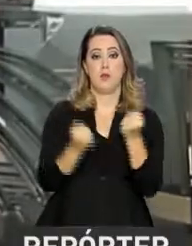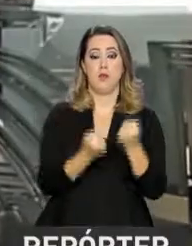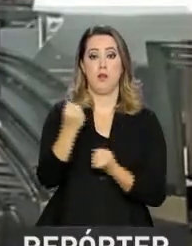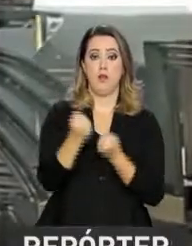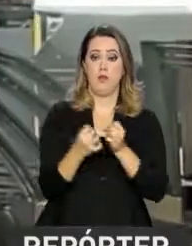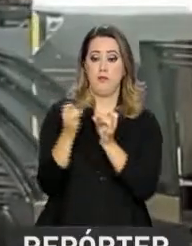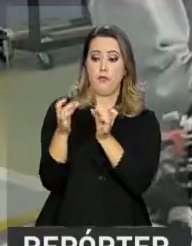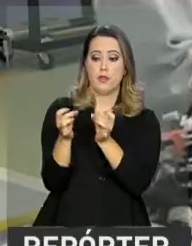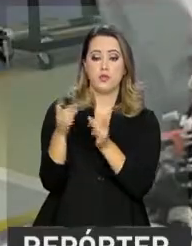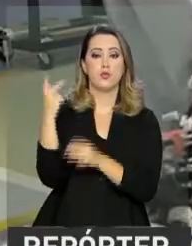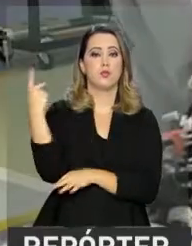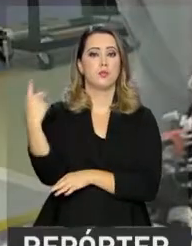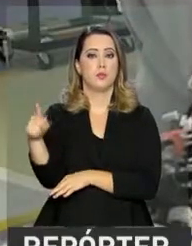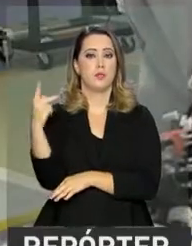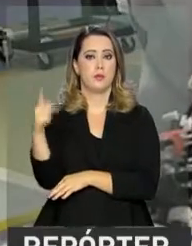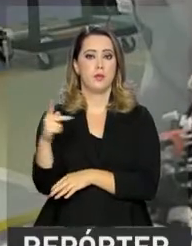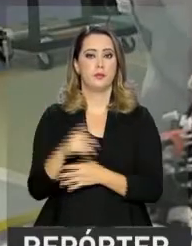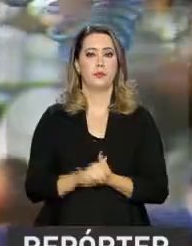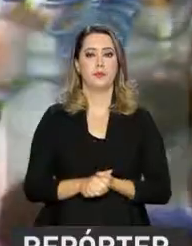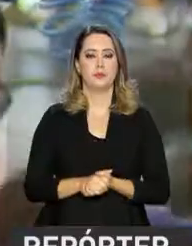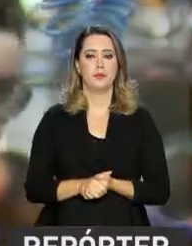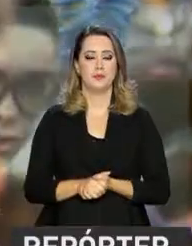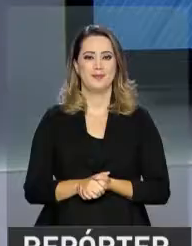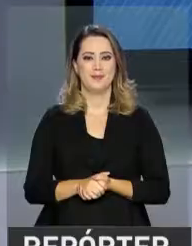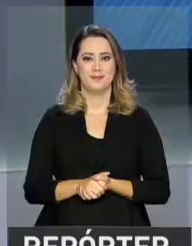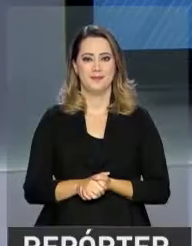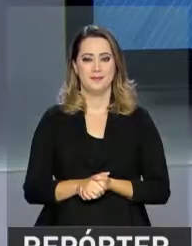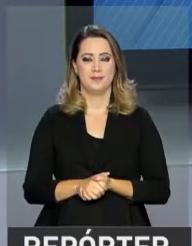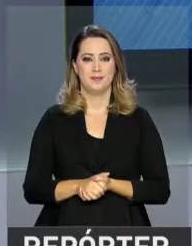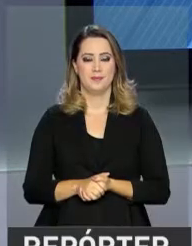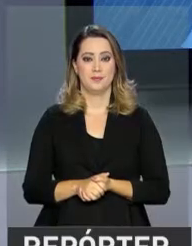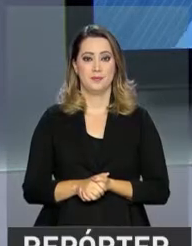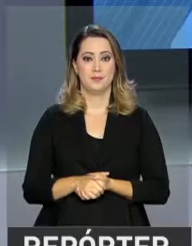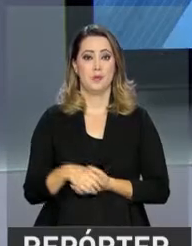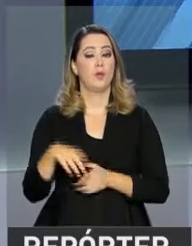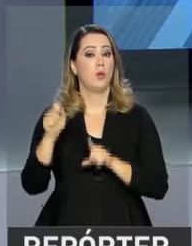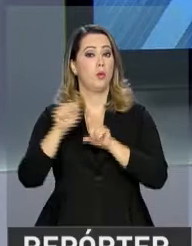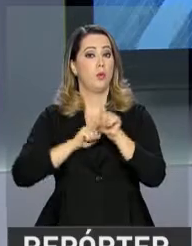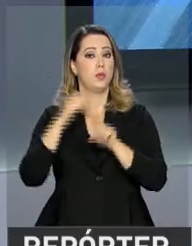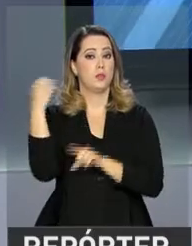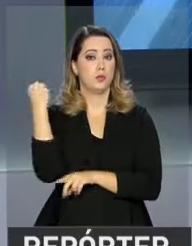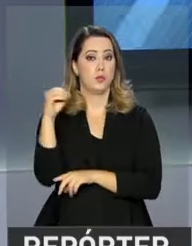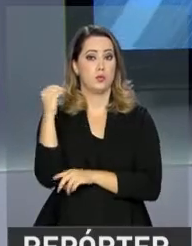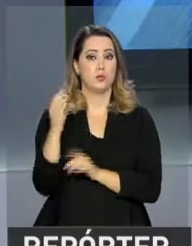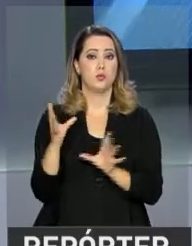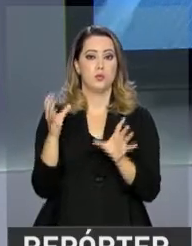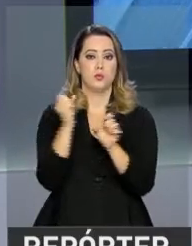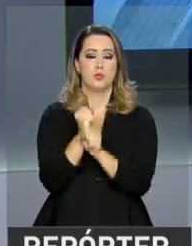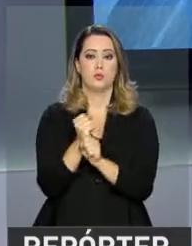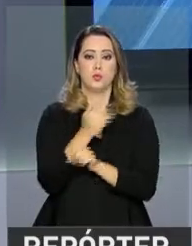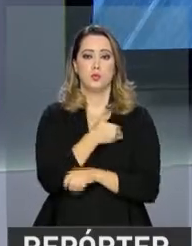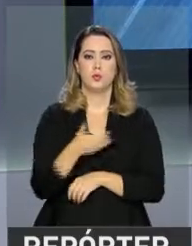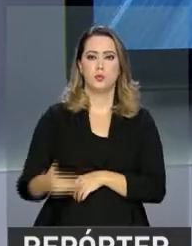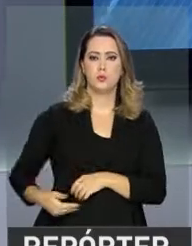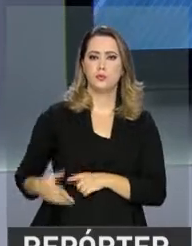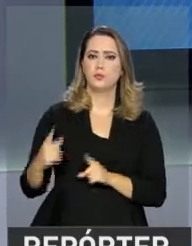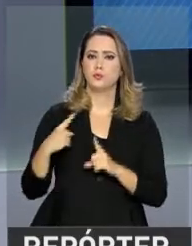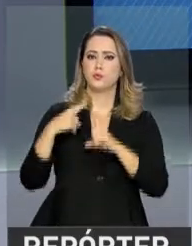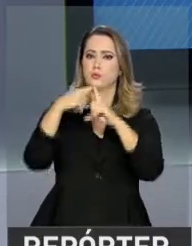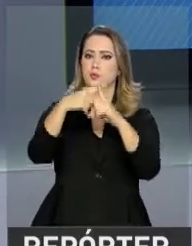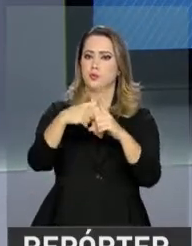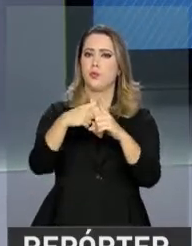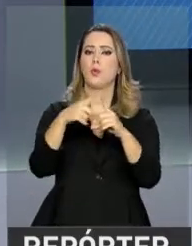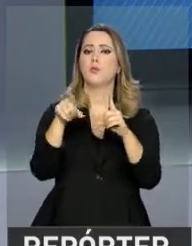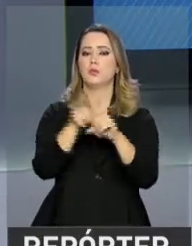comercializados por conta do programa em outubro as contas do governo fecharam com saldo positivo